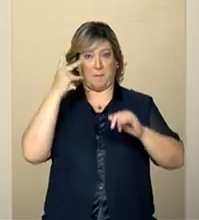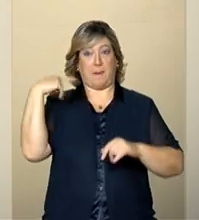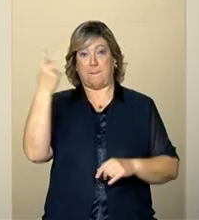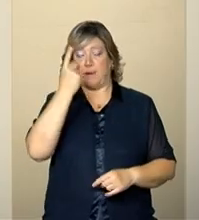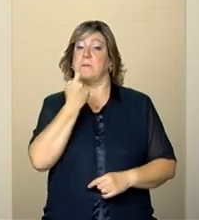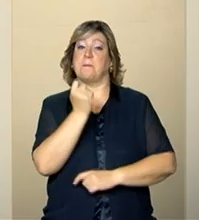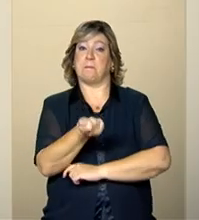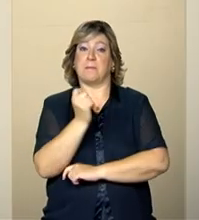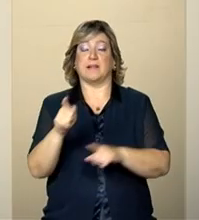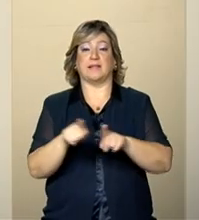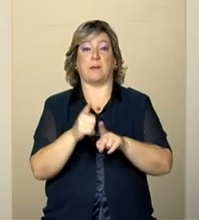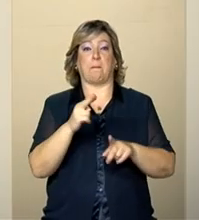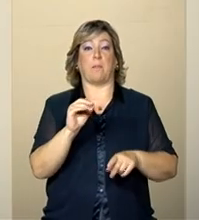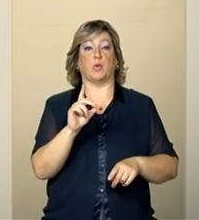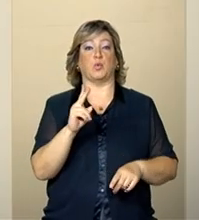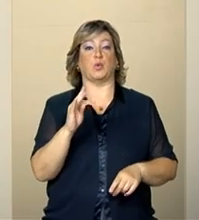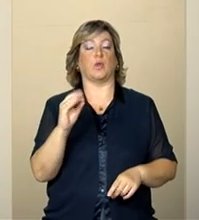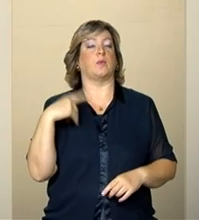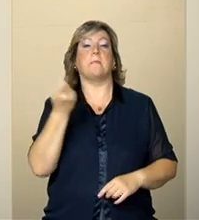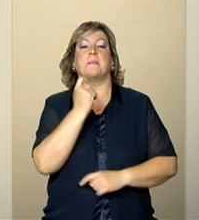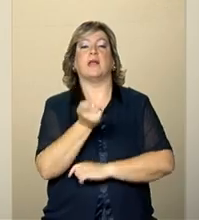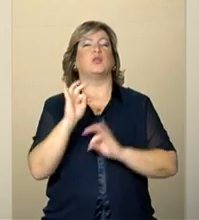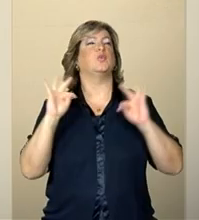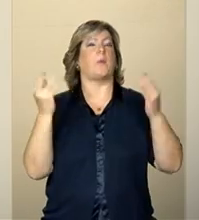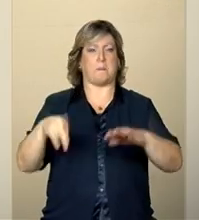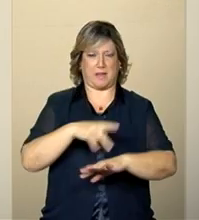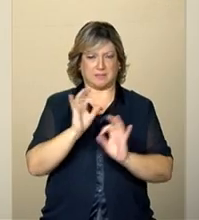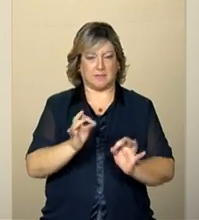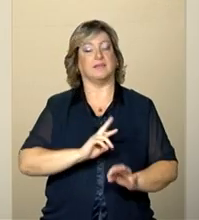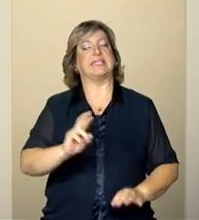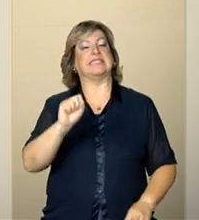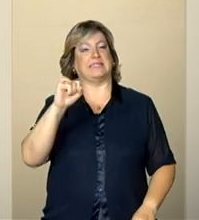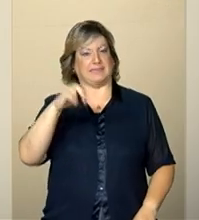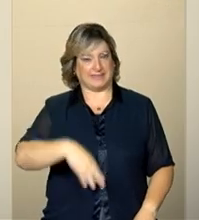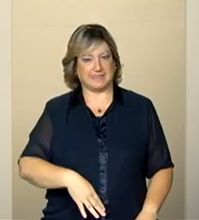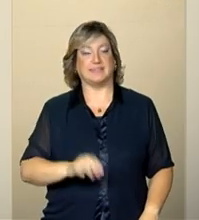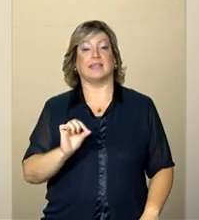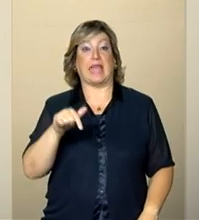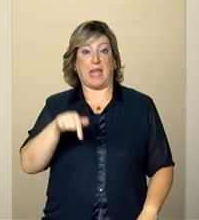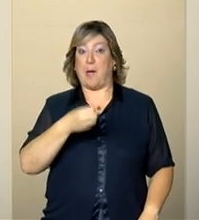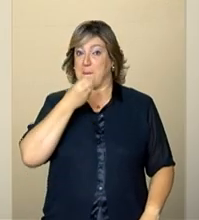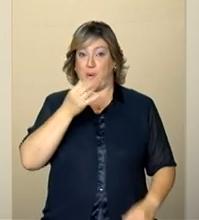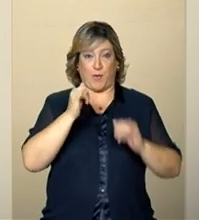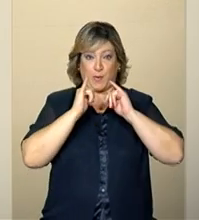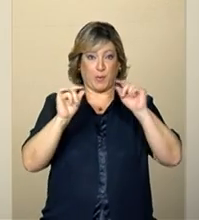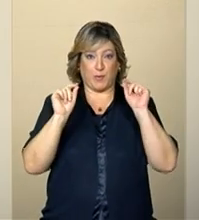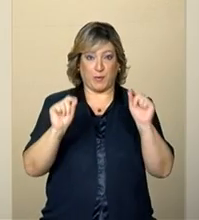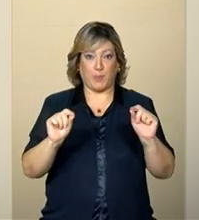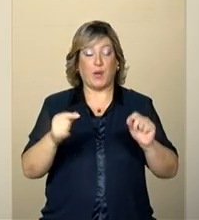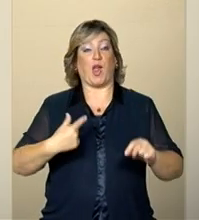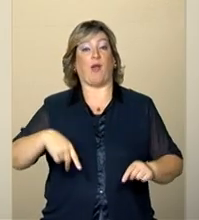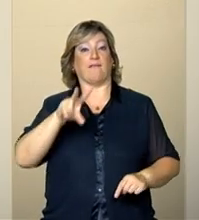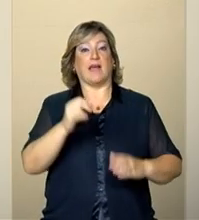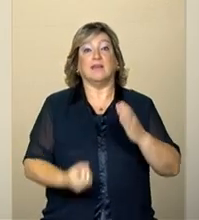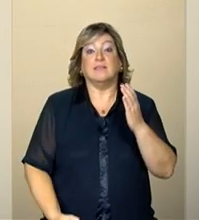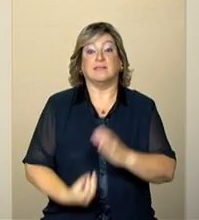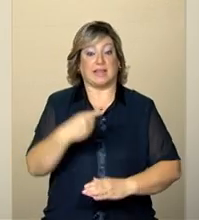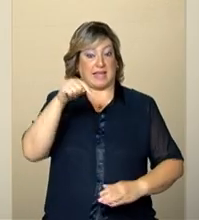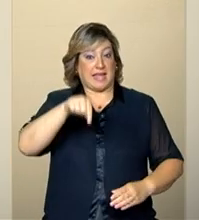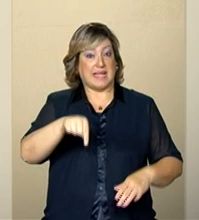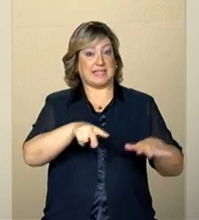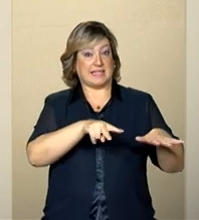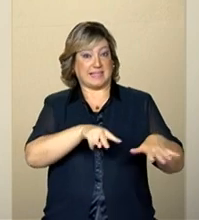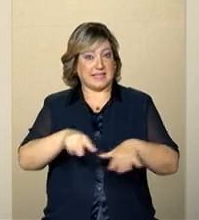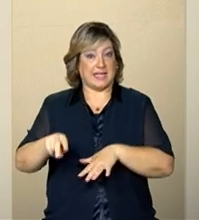pescadores e produtores de pescado de todo o país não é mesmo Tenho sim a boa notícia vamos lançar nesta